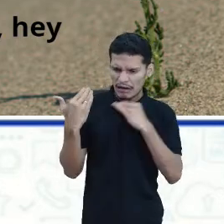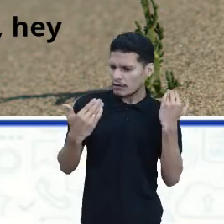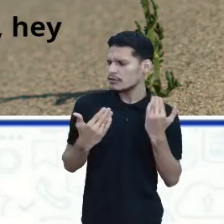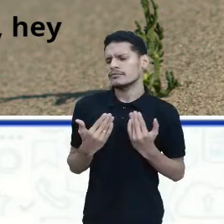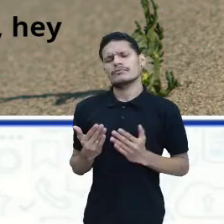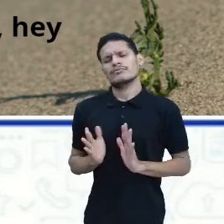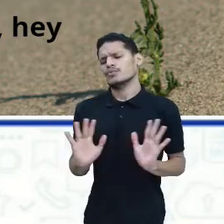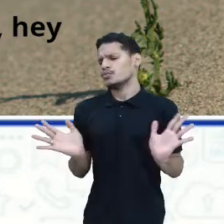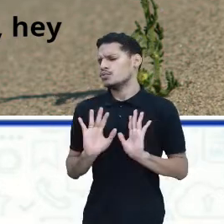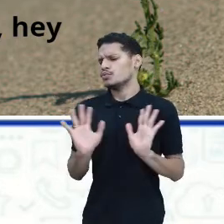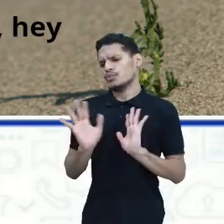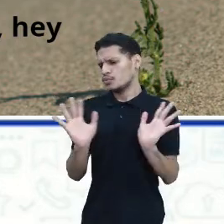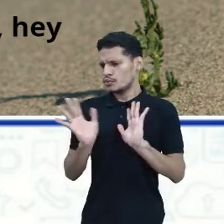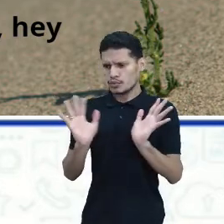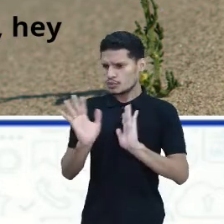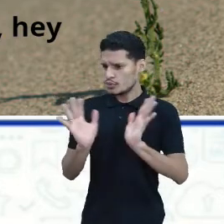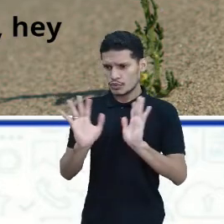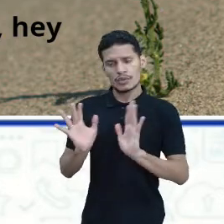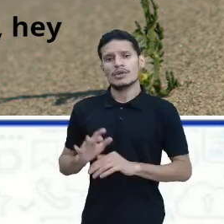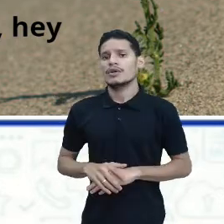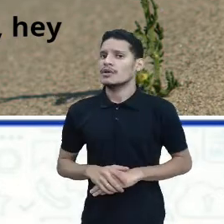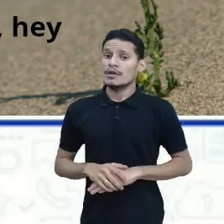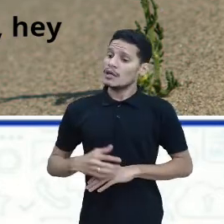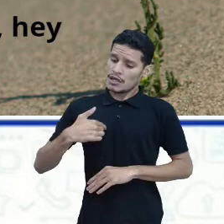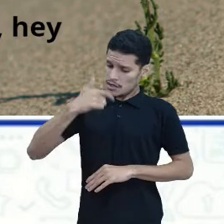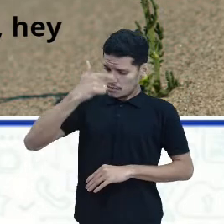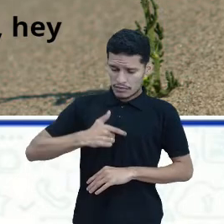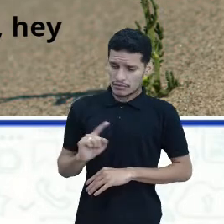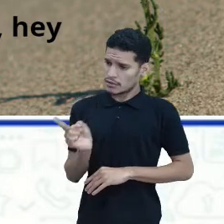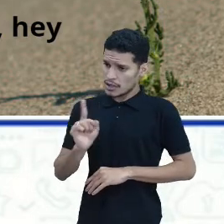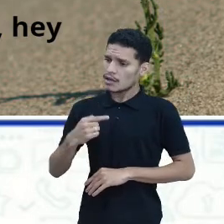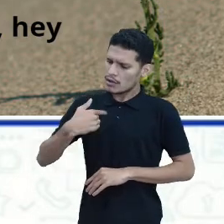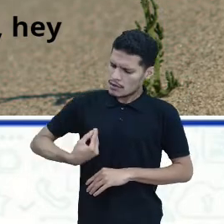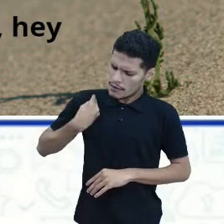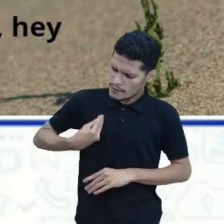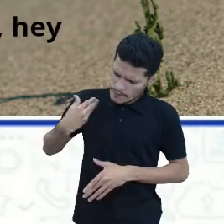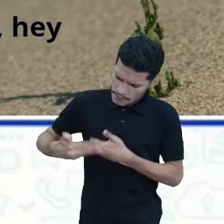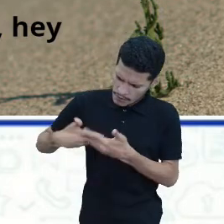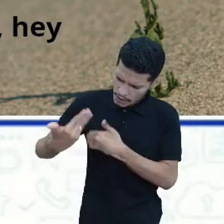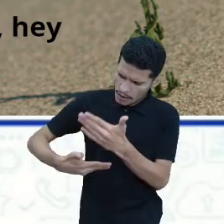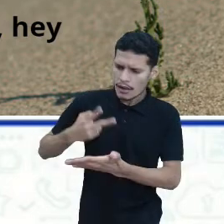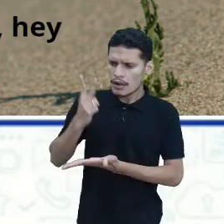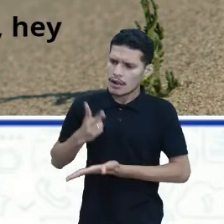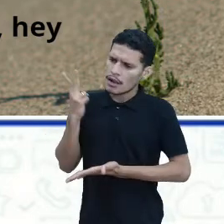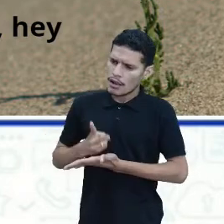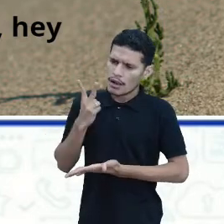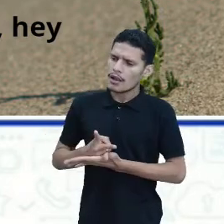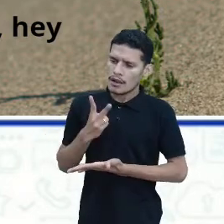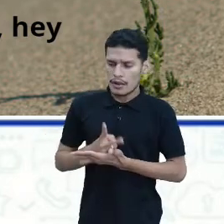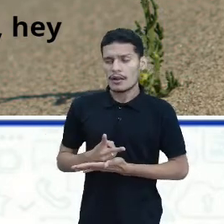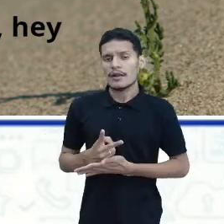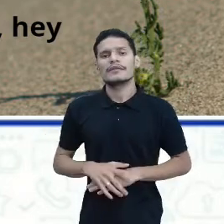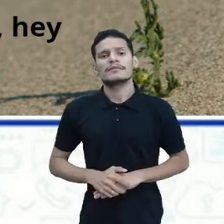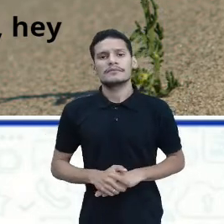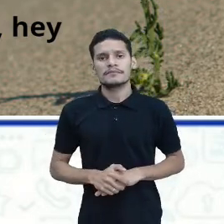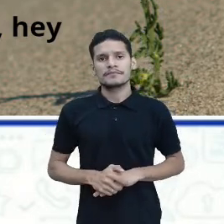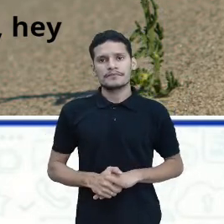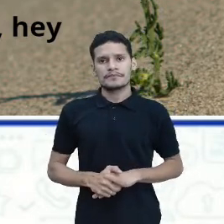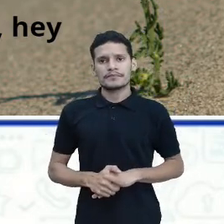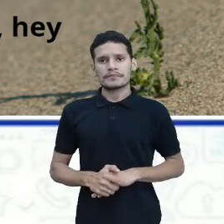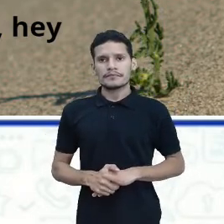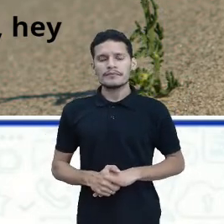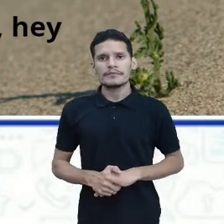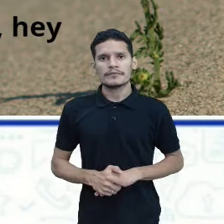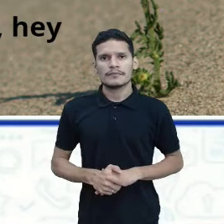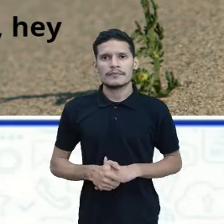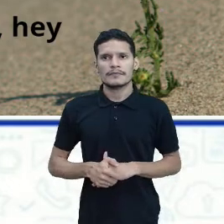Oh, no, not I. I will survive. Não, eu não. Eu sobreviverei. As long as I know how to love,